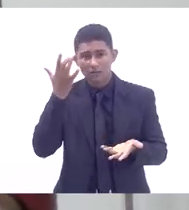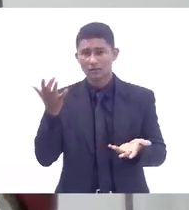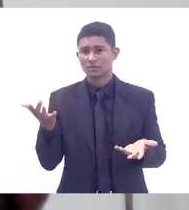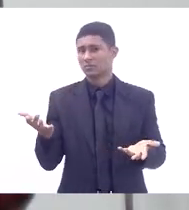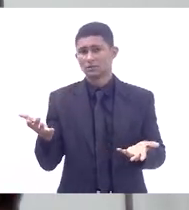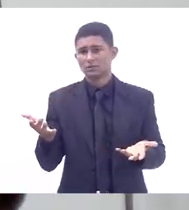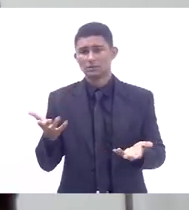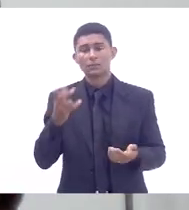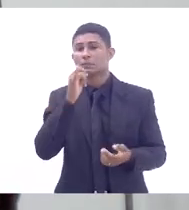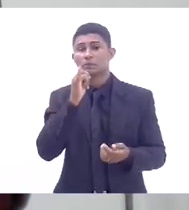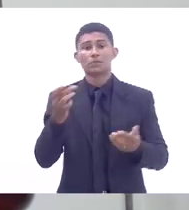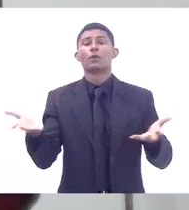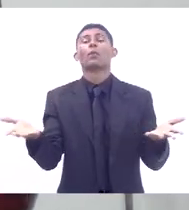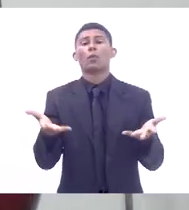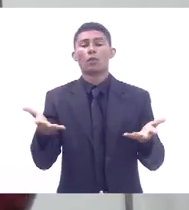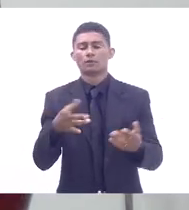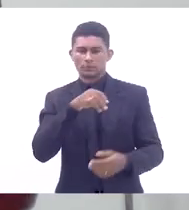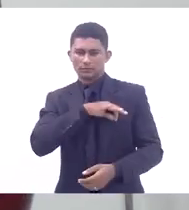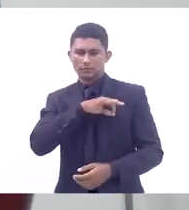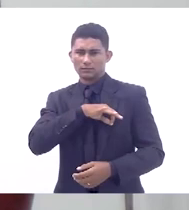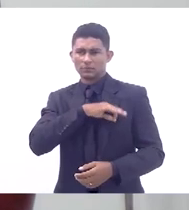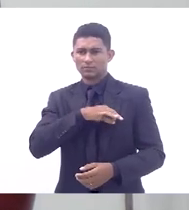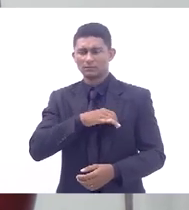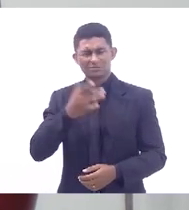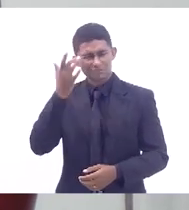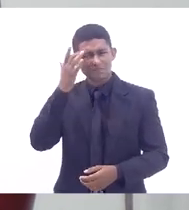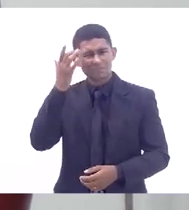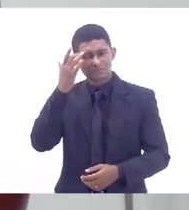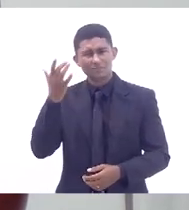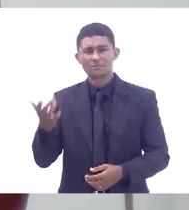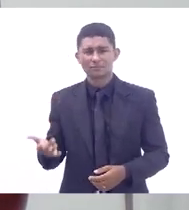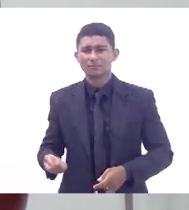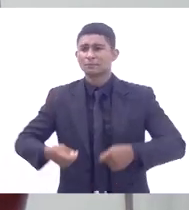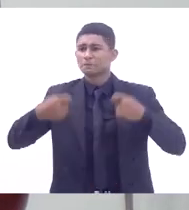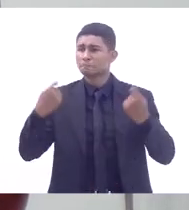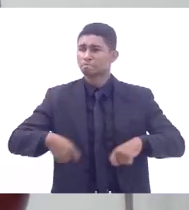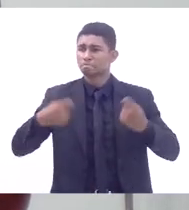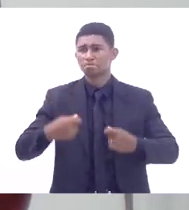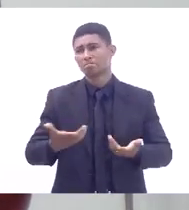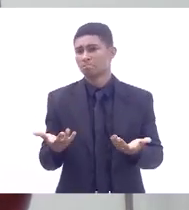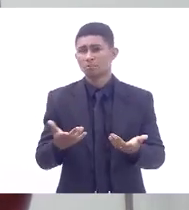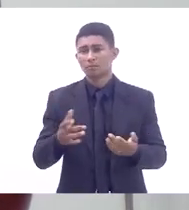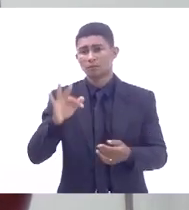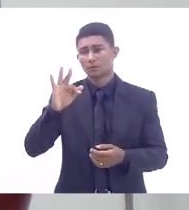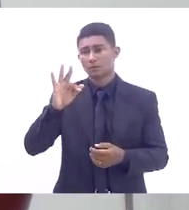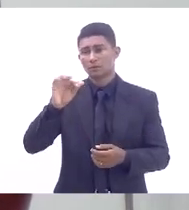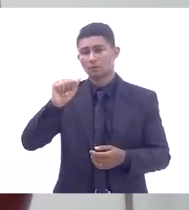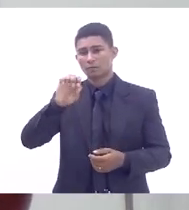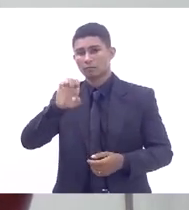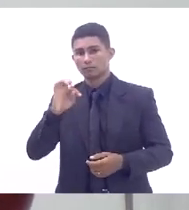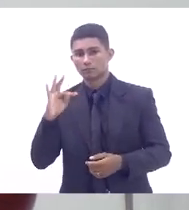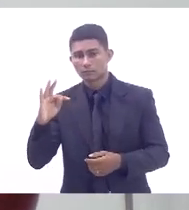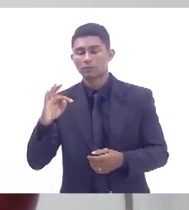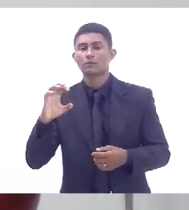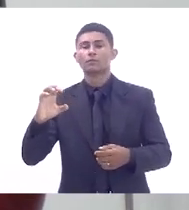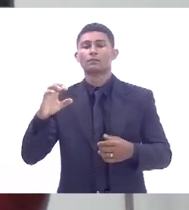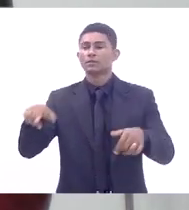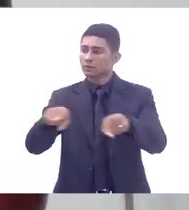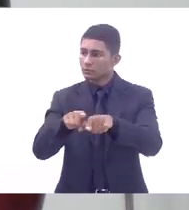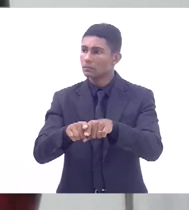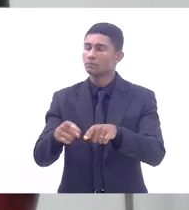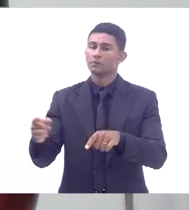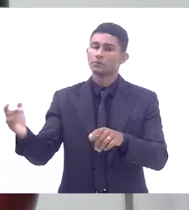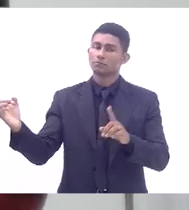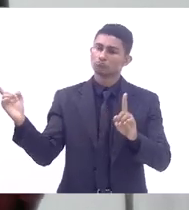se fosse fazer hoje né no Insta laje hoje talvez a gente tivesse que trazer também a Faetec para conversa né